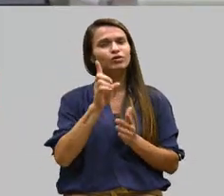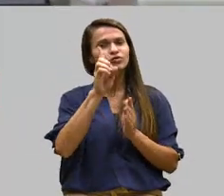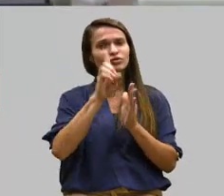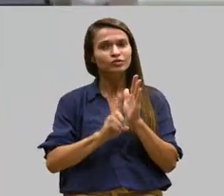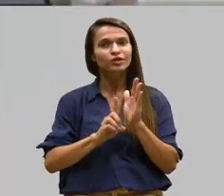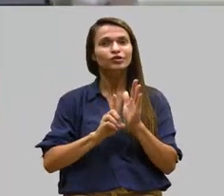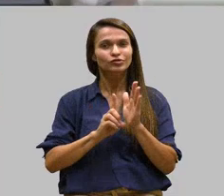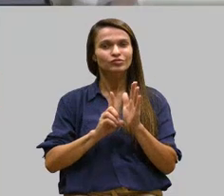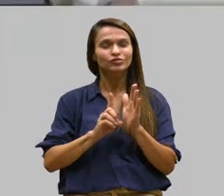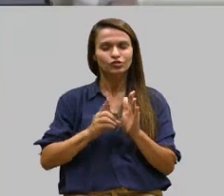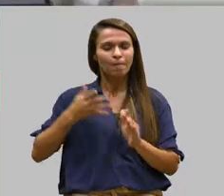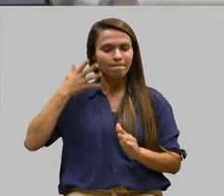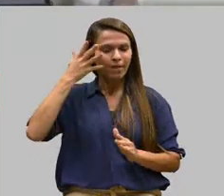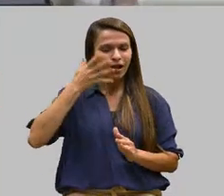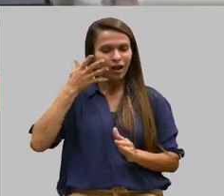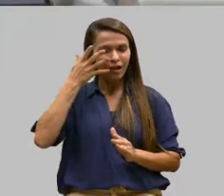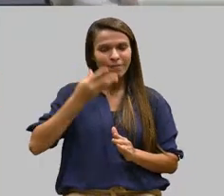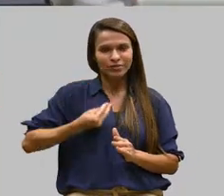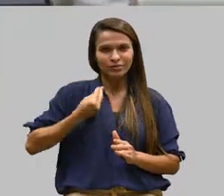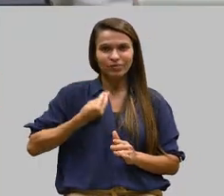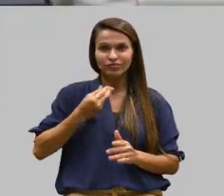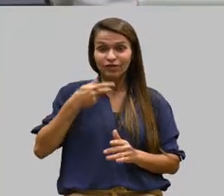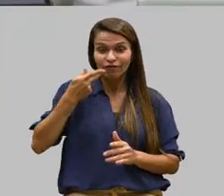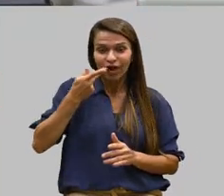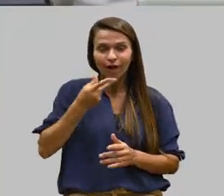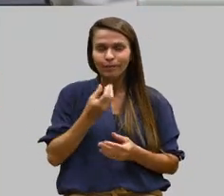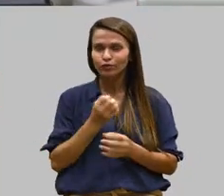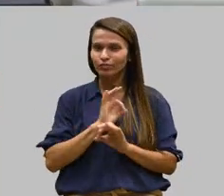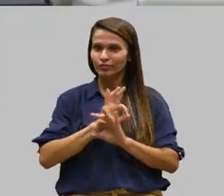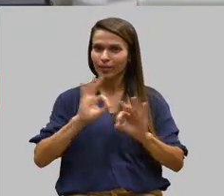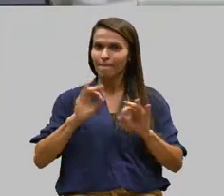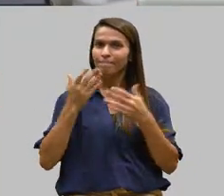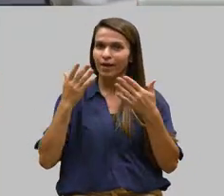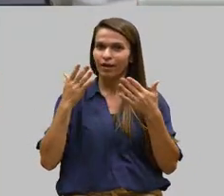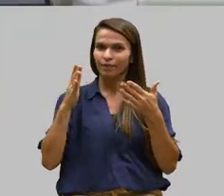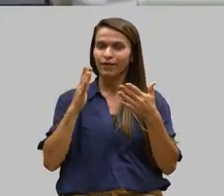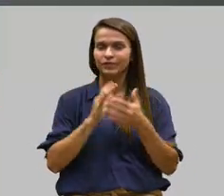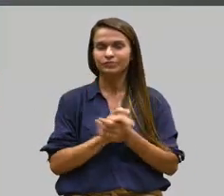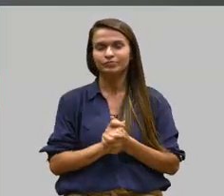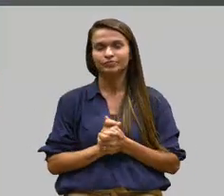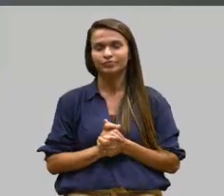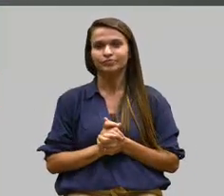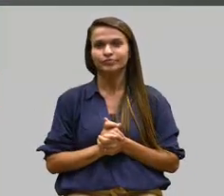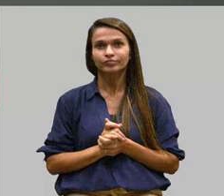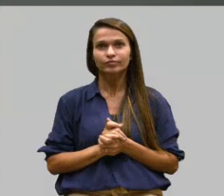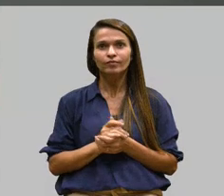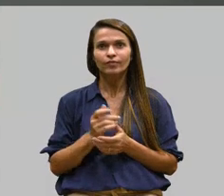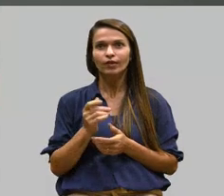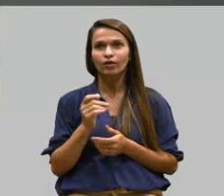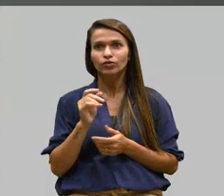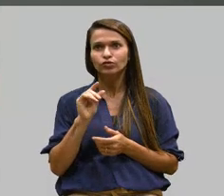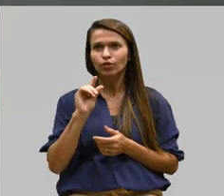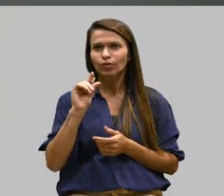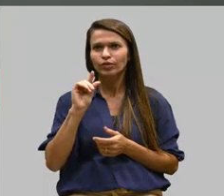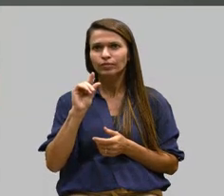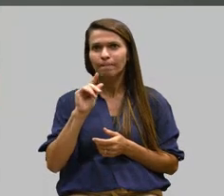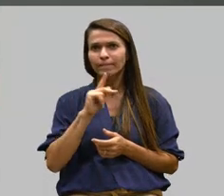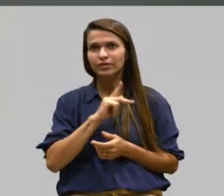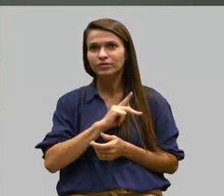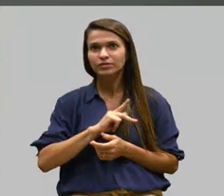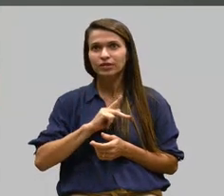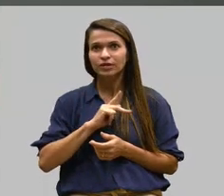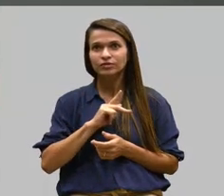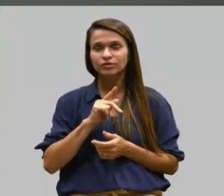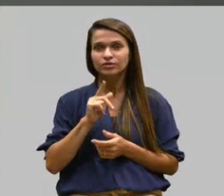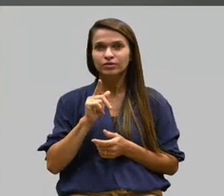a palestra aqui para nós Você fala muito bem parabéns viu foi muito importante só fala a fala